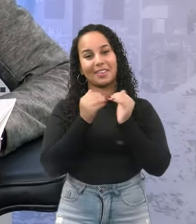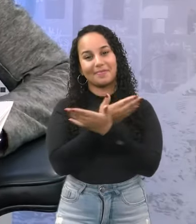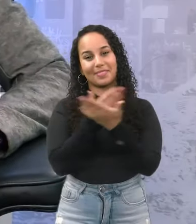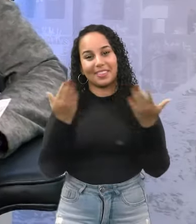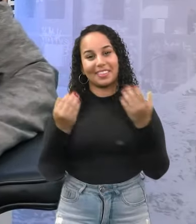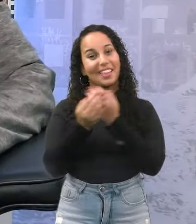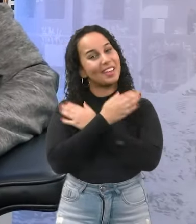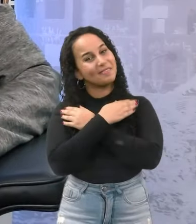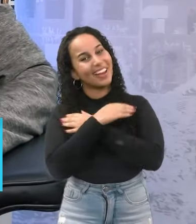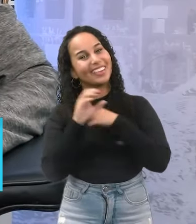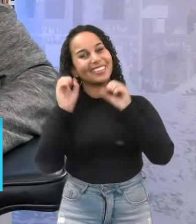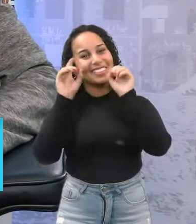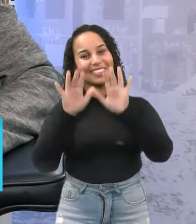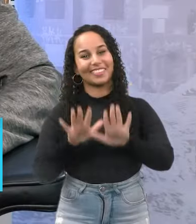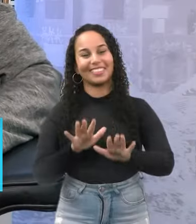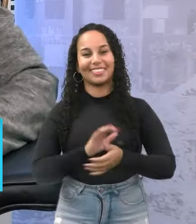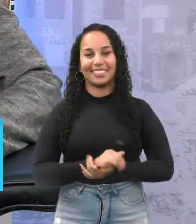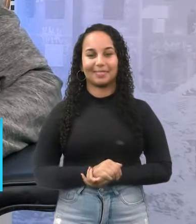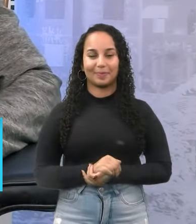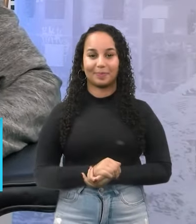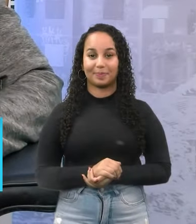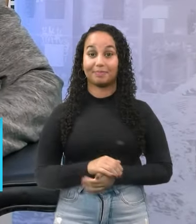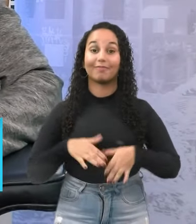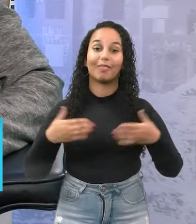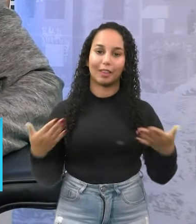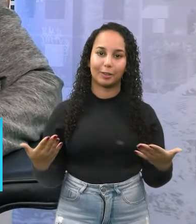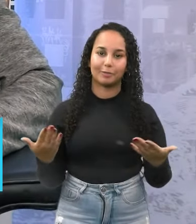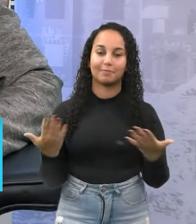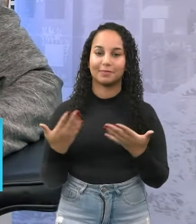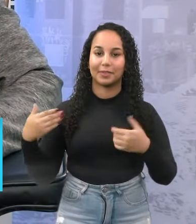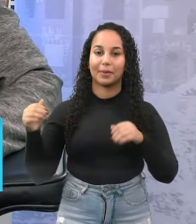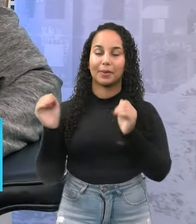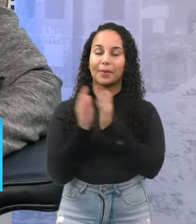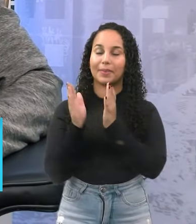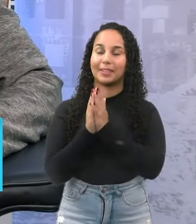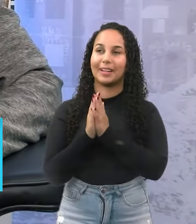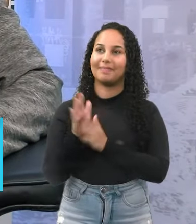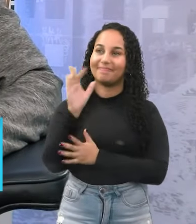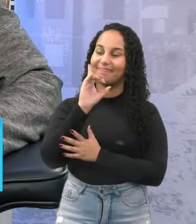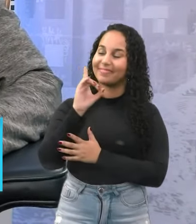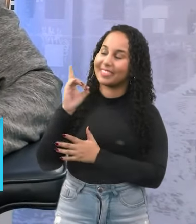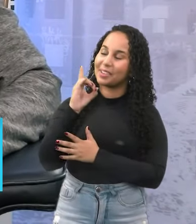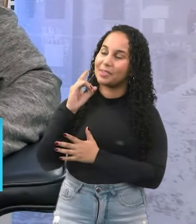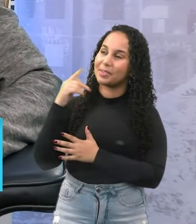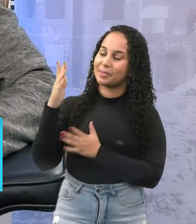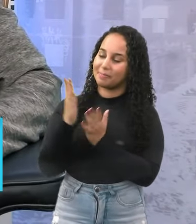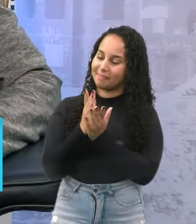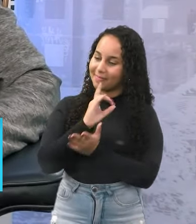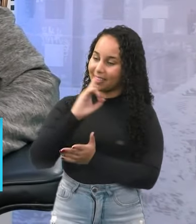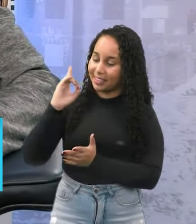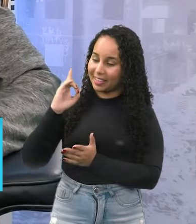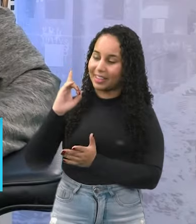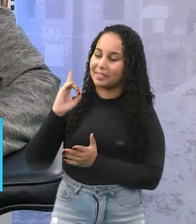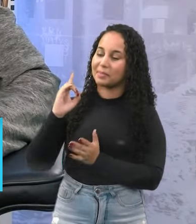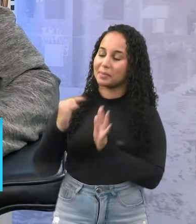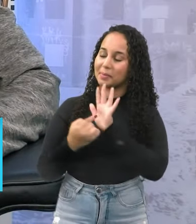Vamos orar então. Ó Deus, a palavra do Senhor diz lá em Tiago que uma